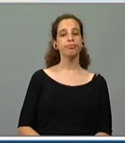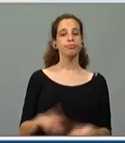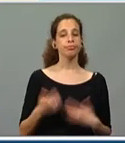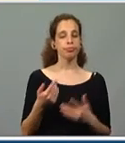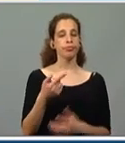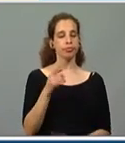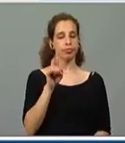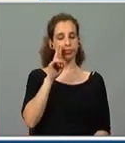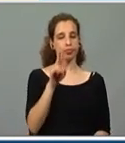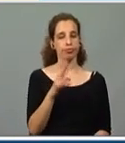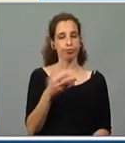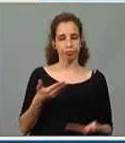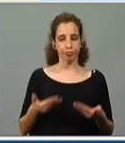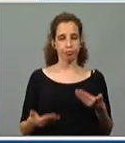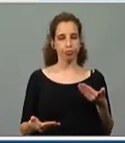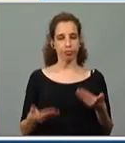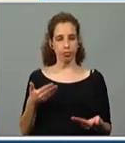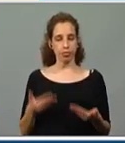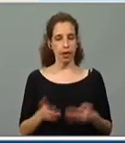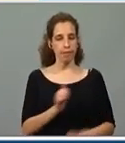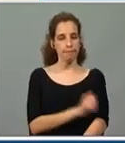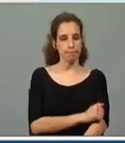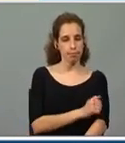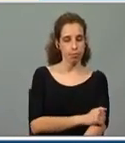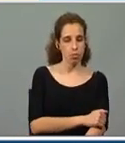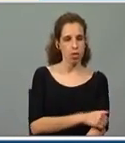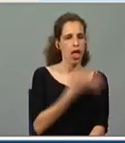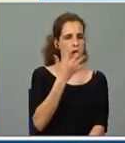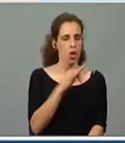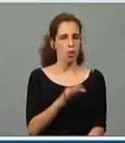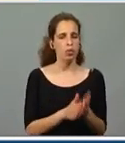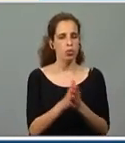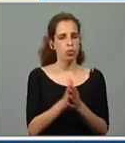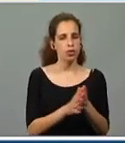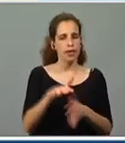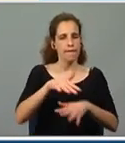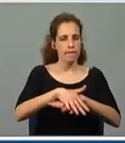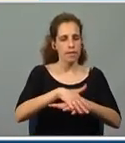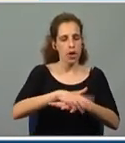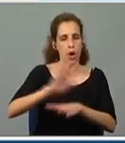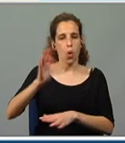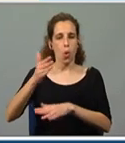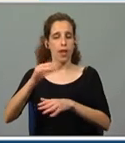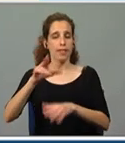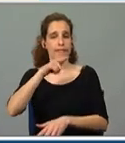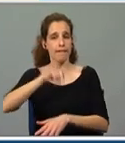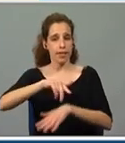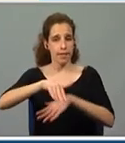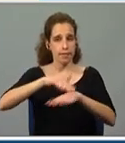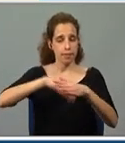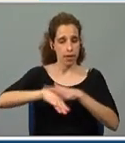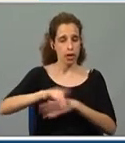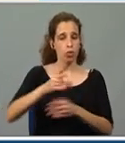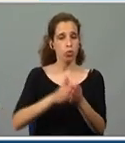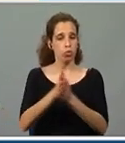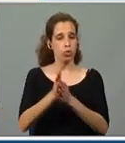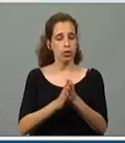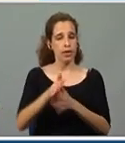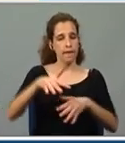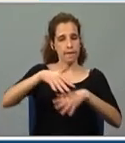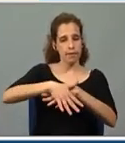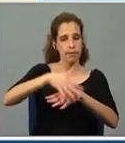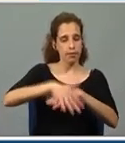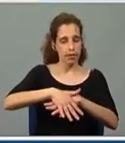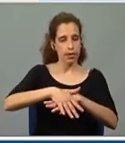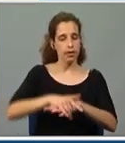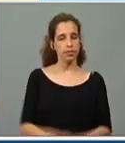então aqui ver a comparação. Nas nossas casas é comum utilizarmos a filtração quando fazemos café, utilizando aqui um filtro, o pó